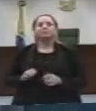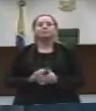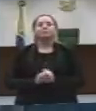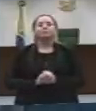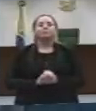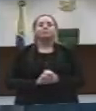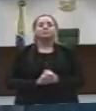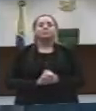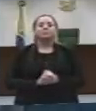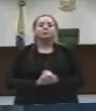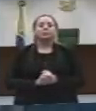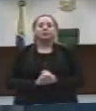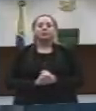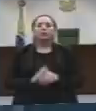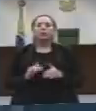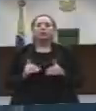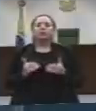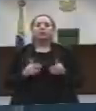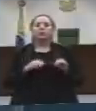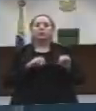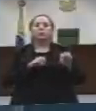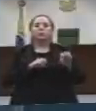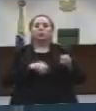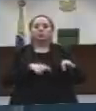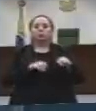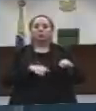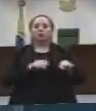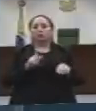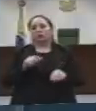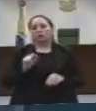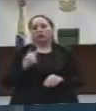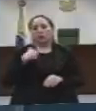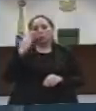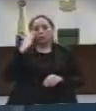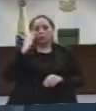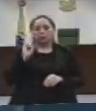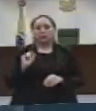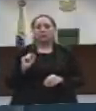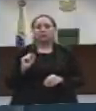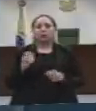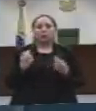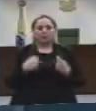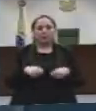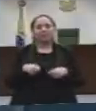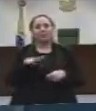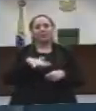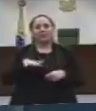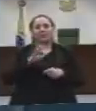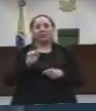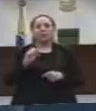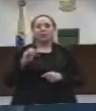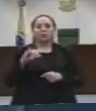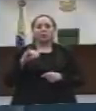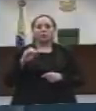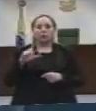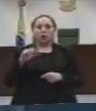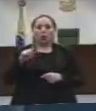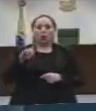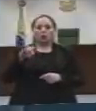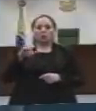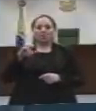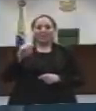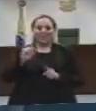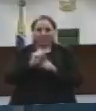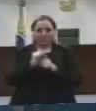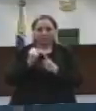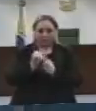ensino senhor Ministro colaboradores entendo e o iab assim entende ele deve ser na parte sociológica da religião ele deve ser na